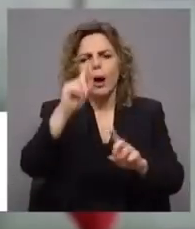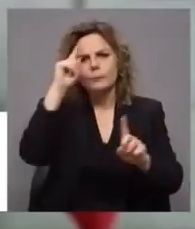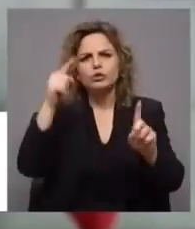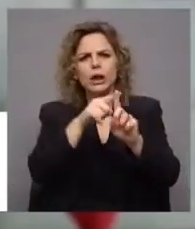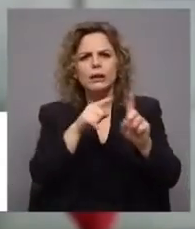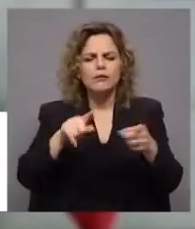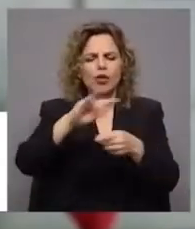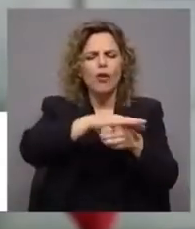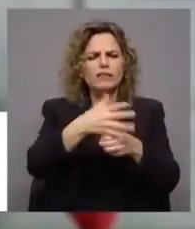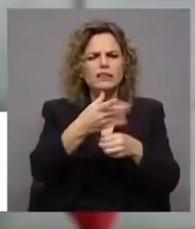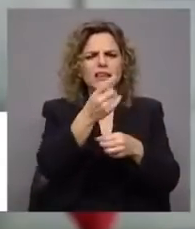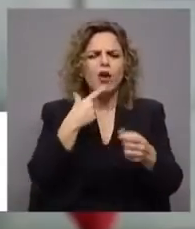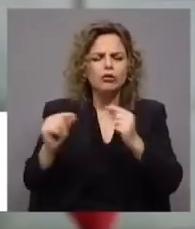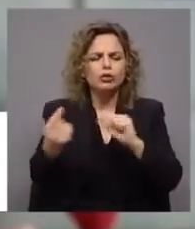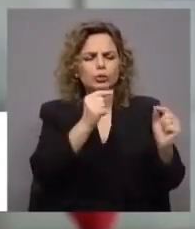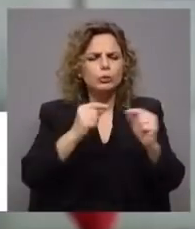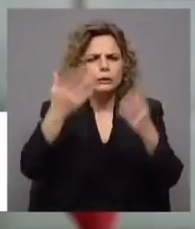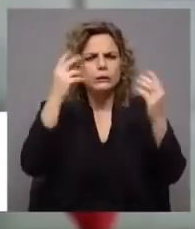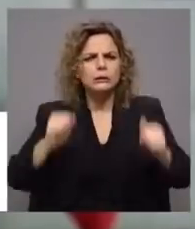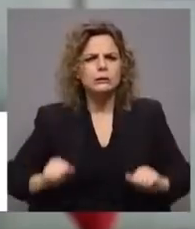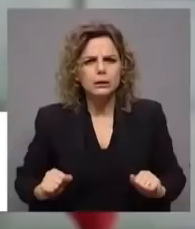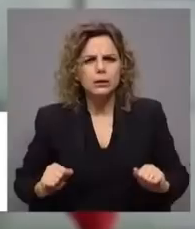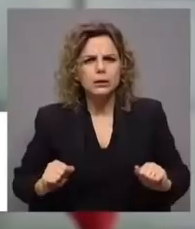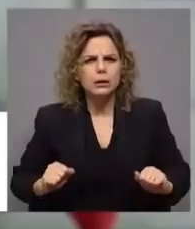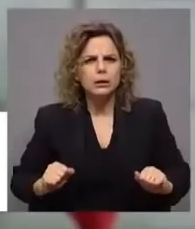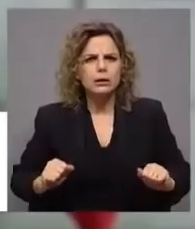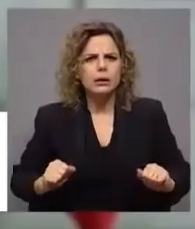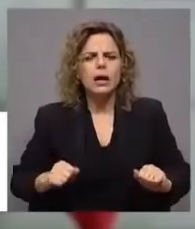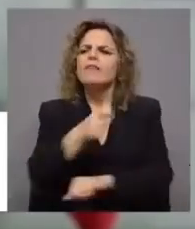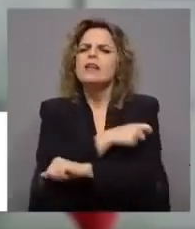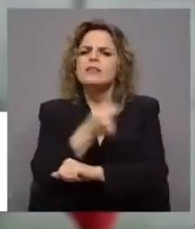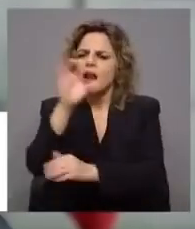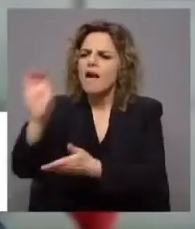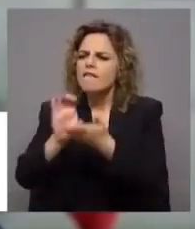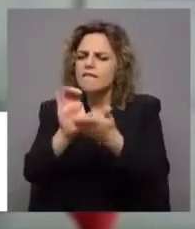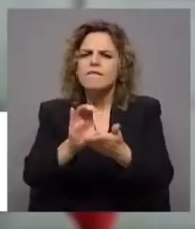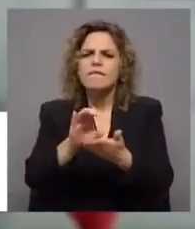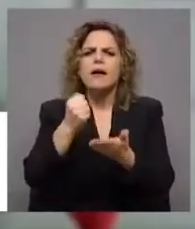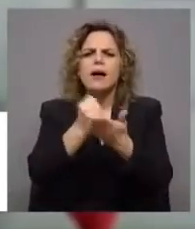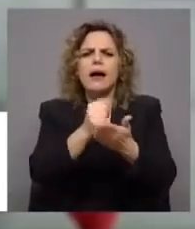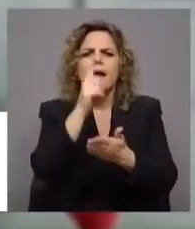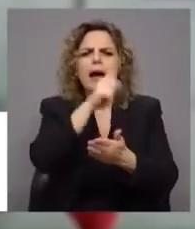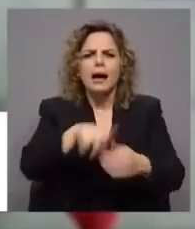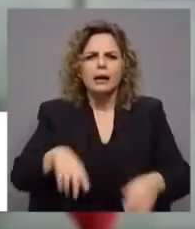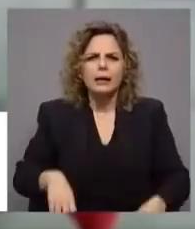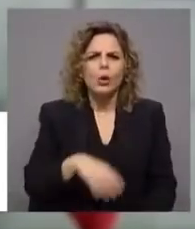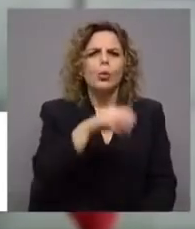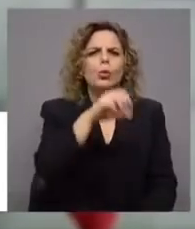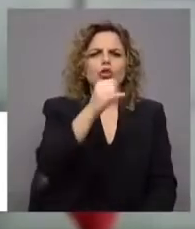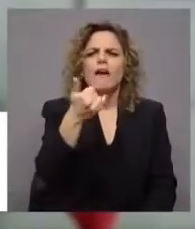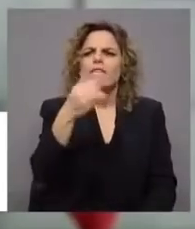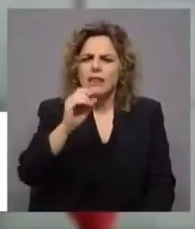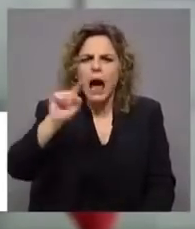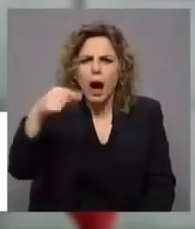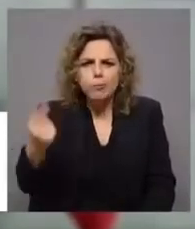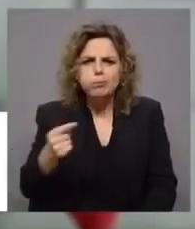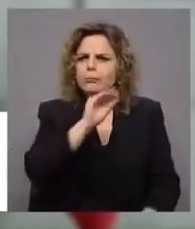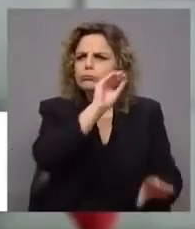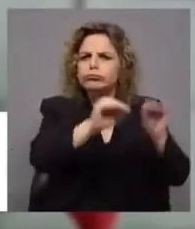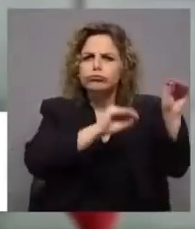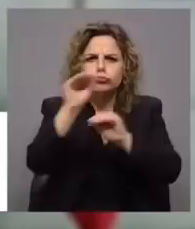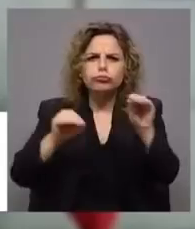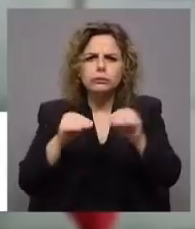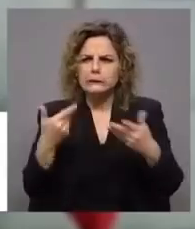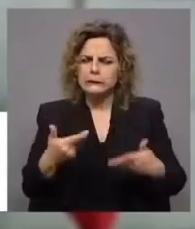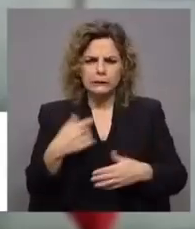o Covid-19, para discutir quem vai financiar a vacina. O G20 já poderia ter sido convocado. Eu acabei de